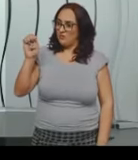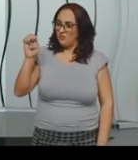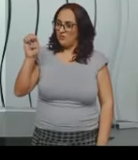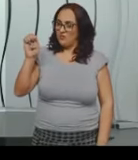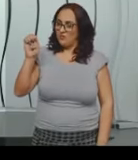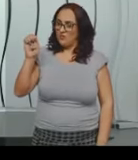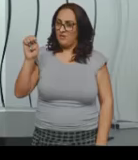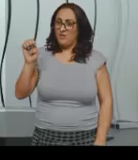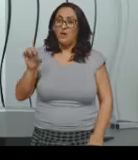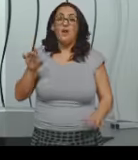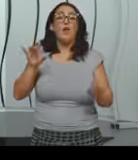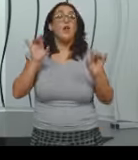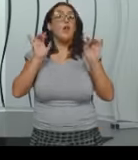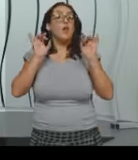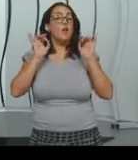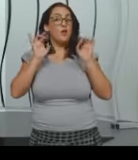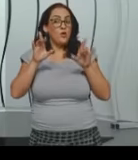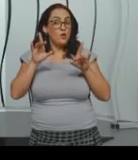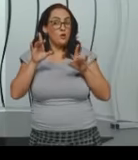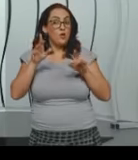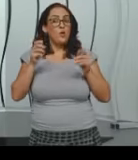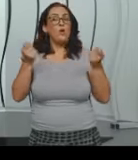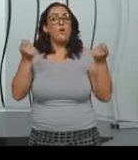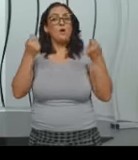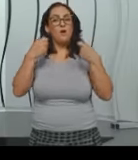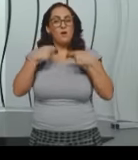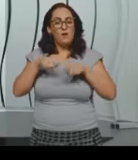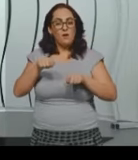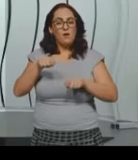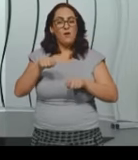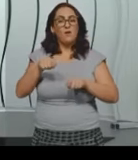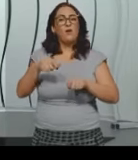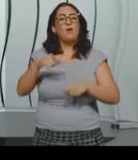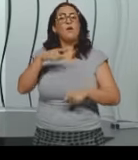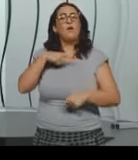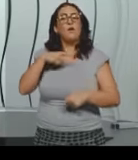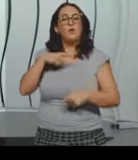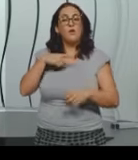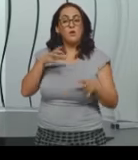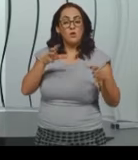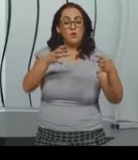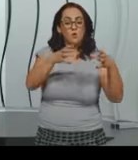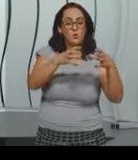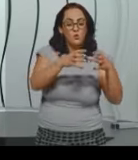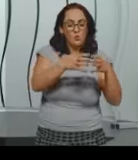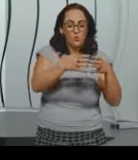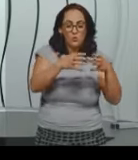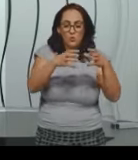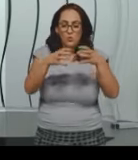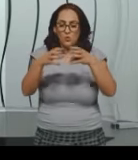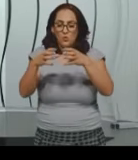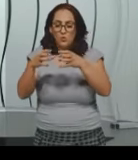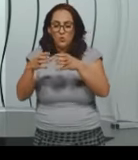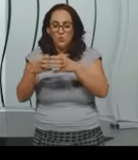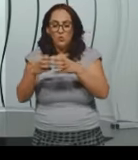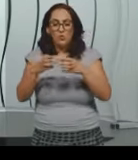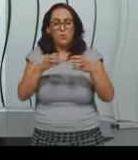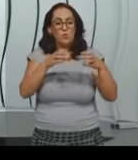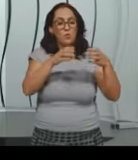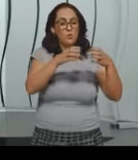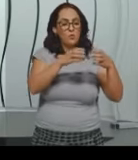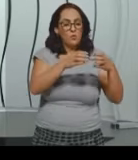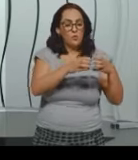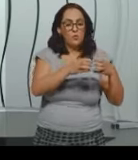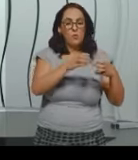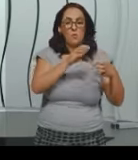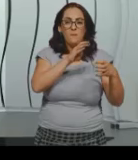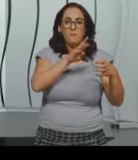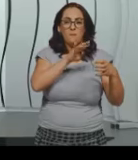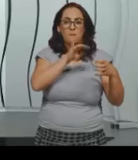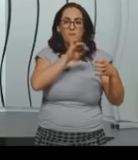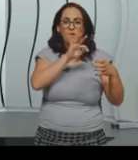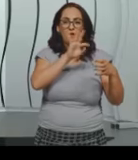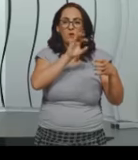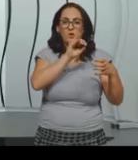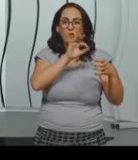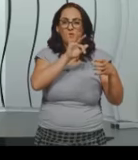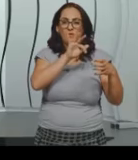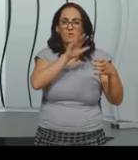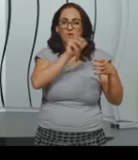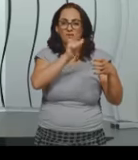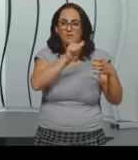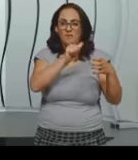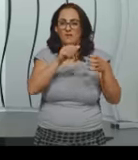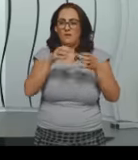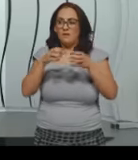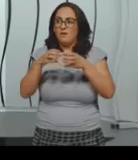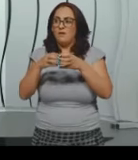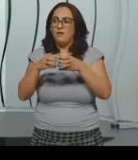só vai existir nas briófitas e pteridófitas. Então, vamos lá. No meu prótalo,